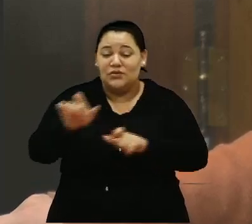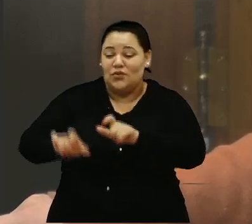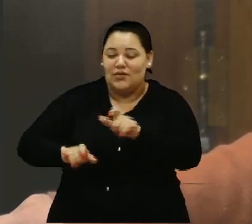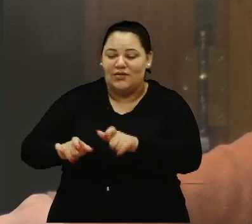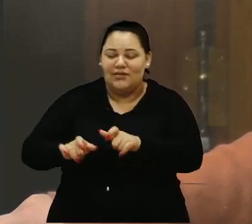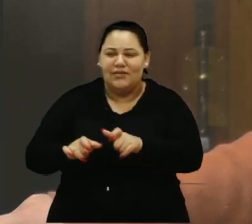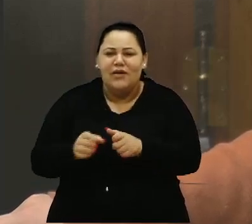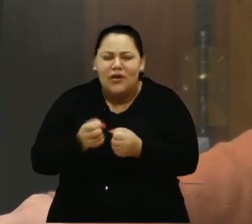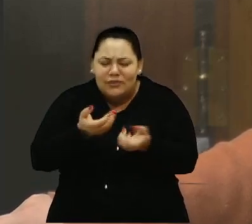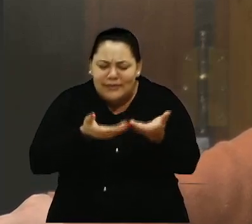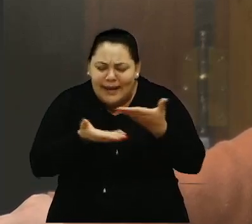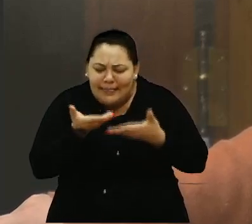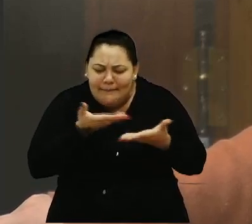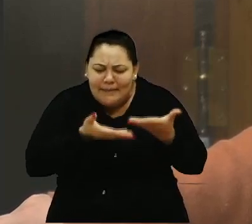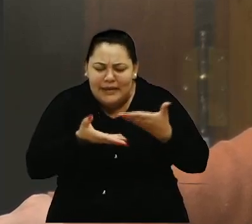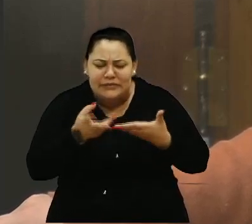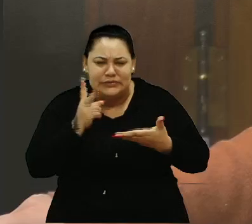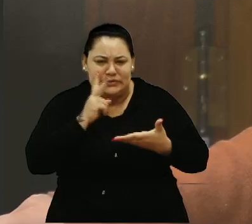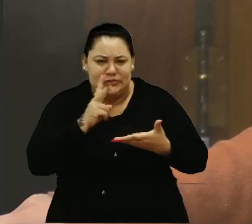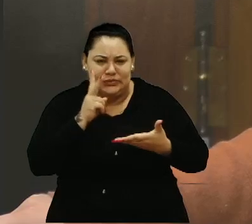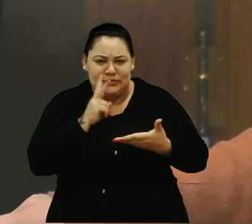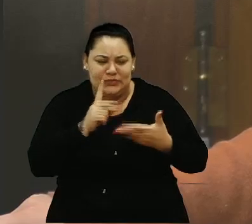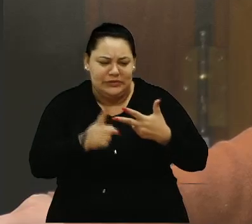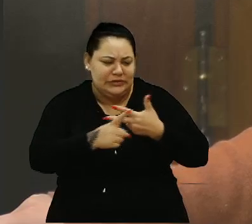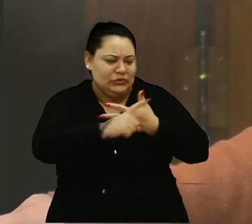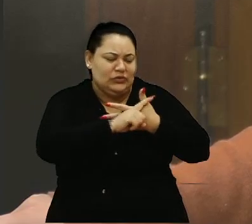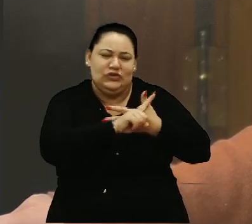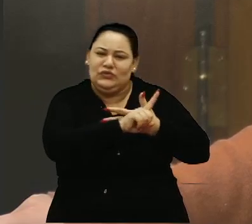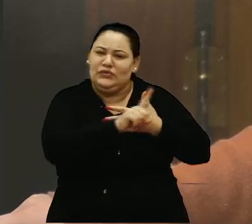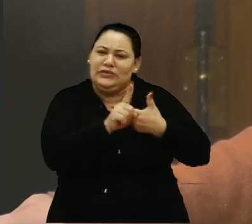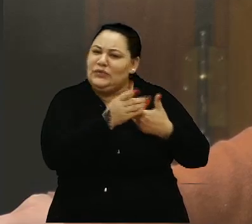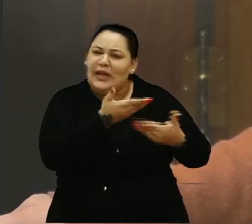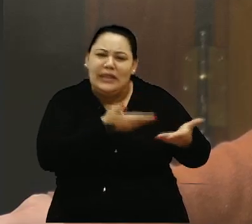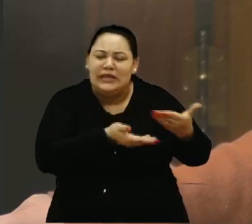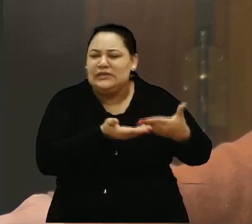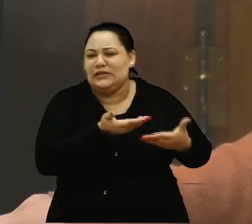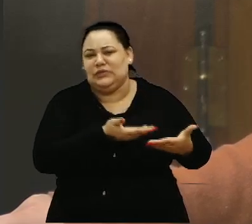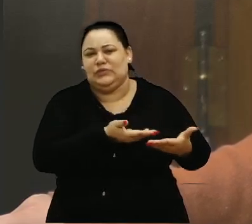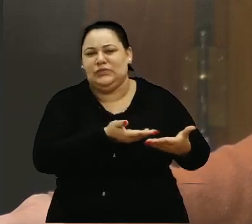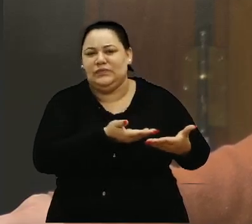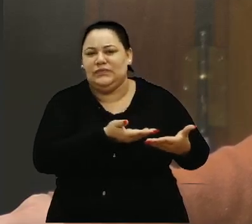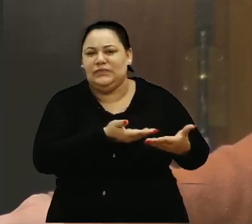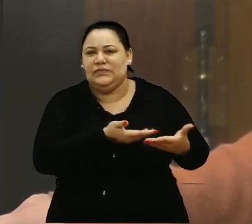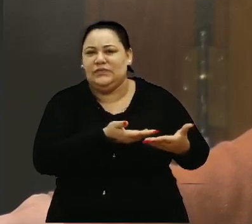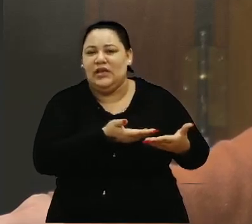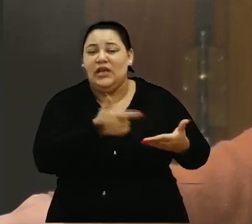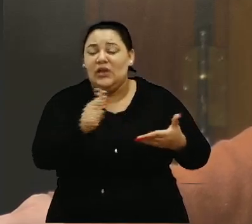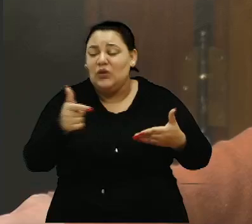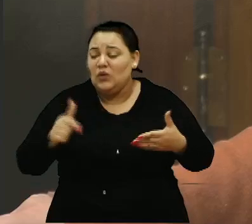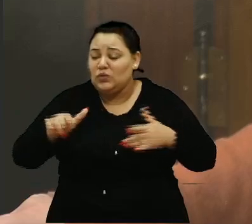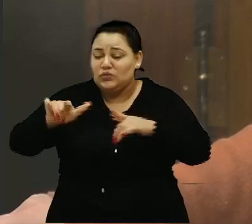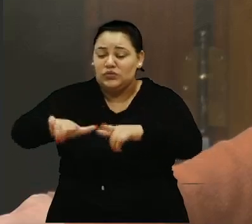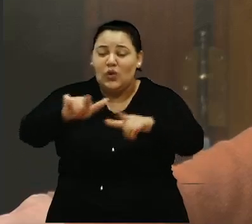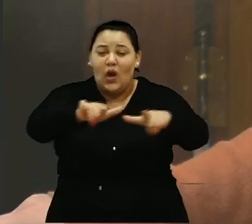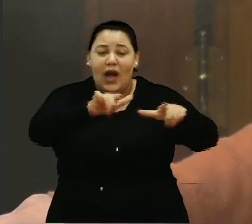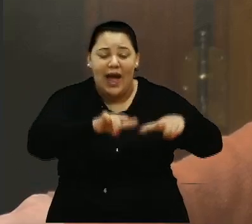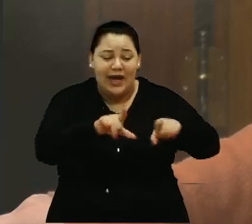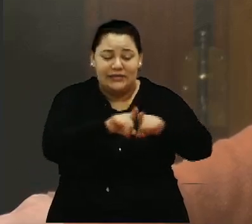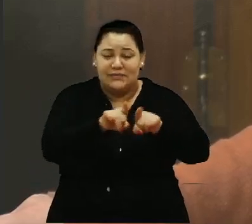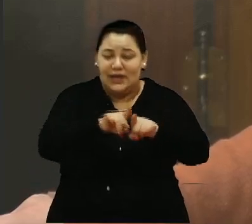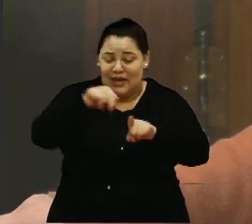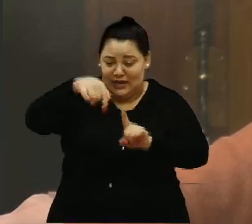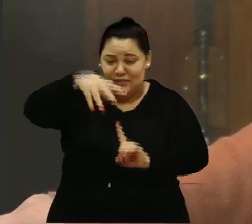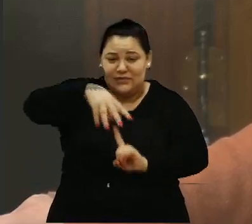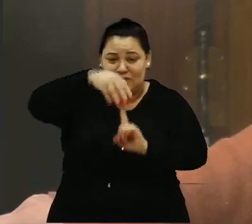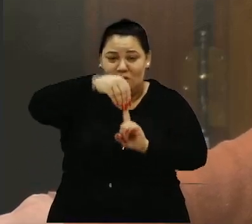tratadas segunda-feira por parte do nosso executivo. Sendo que em diversos outros locais, aqui inclusive do